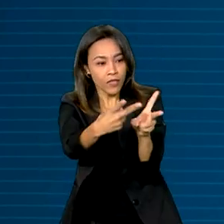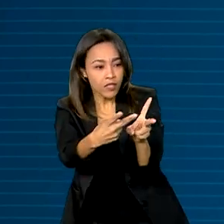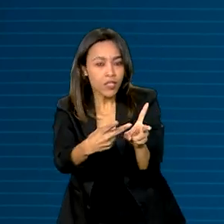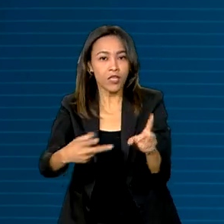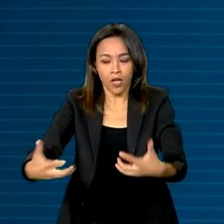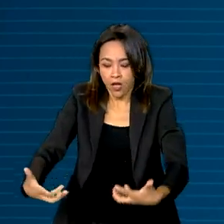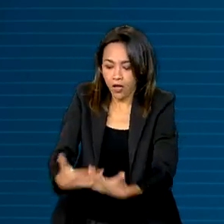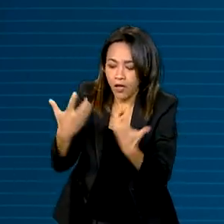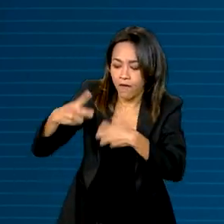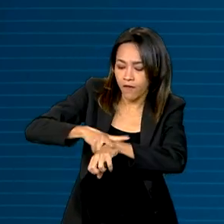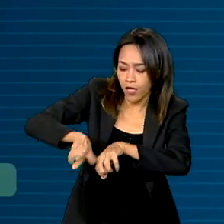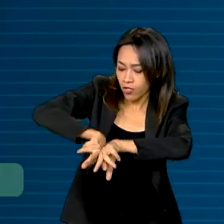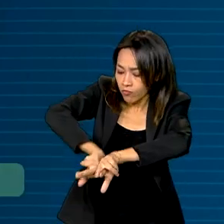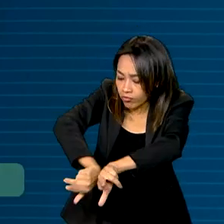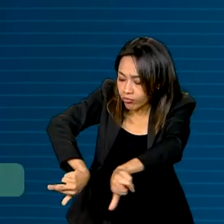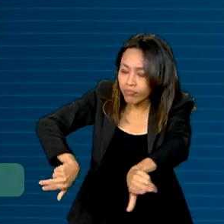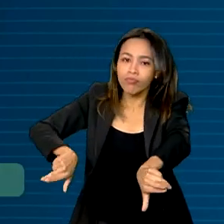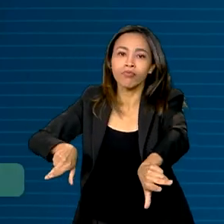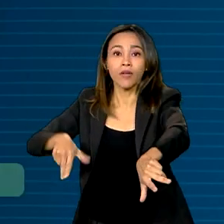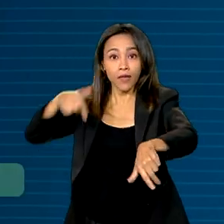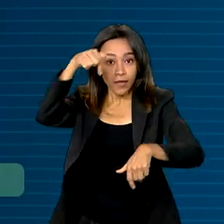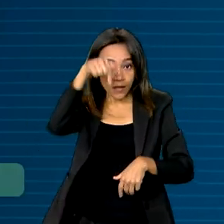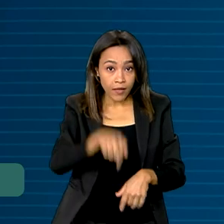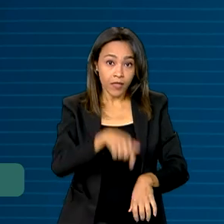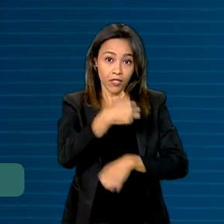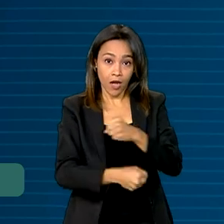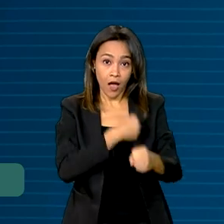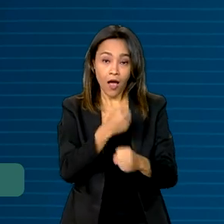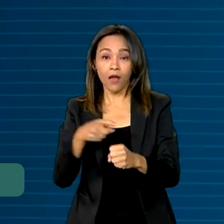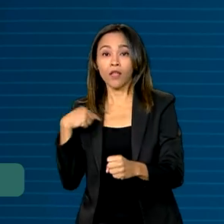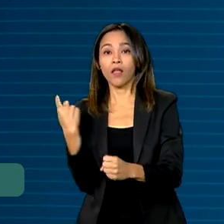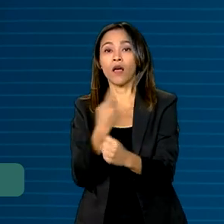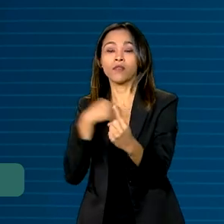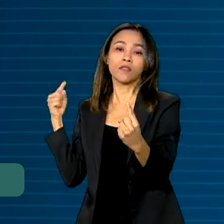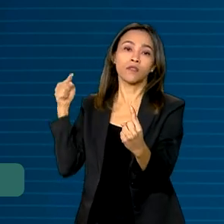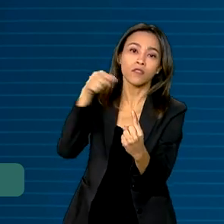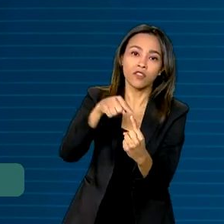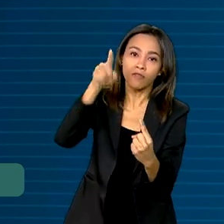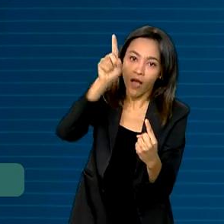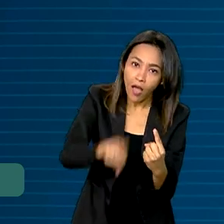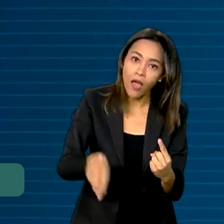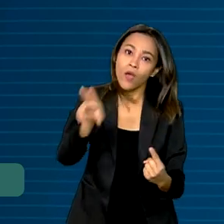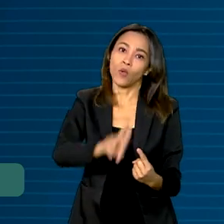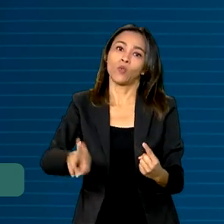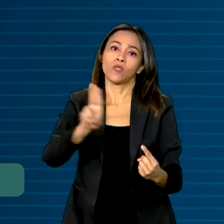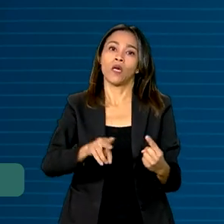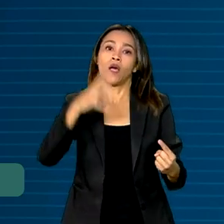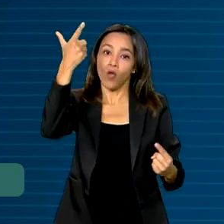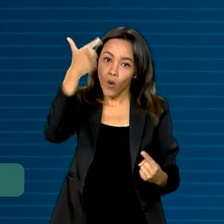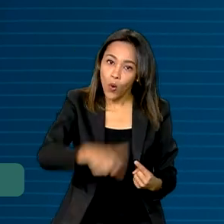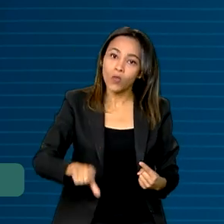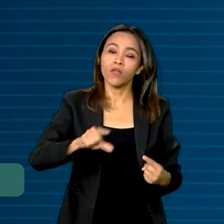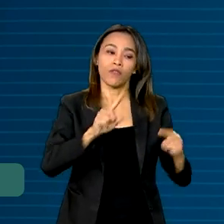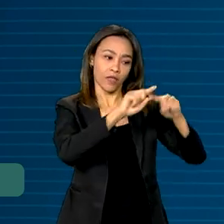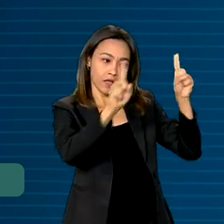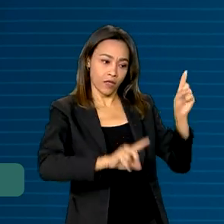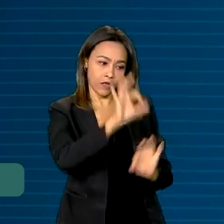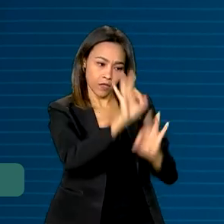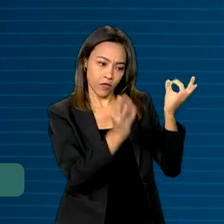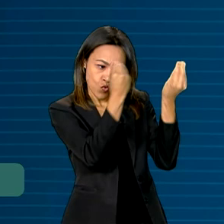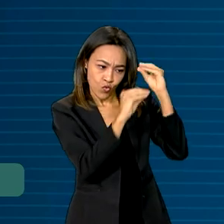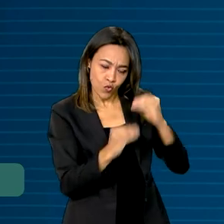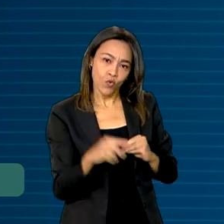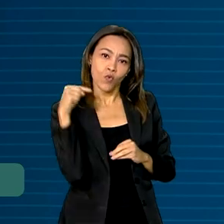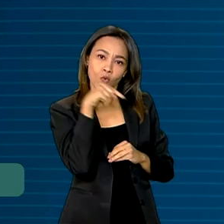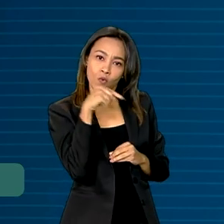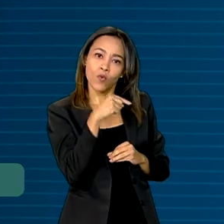hortaliça, né? E esse ano a nossa meta novamente é utilizar o Pronaf para comprar um trator maior, porque o nosso está pequeno, já